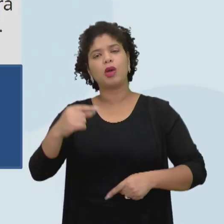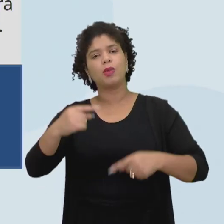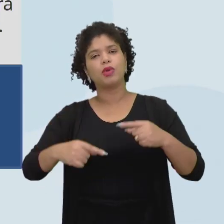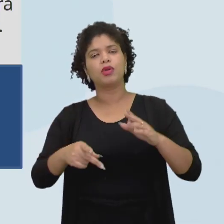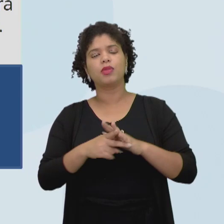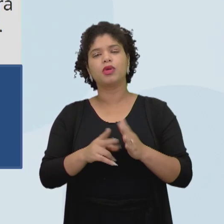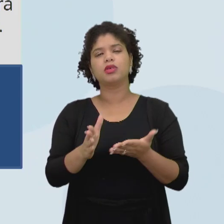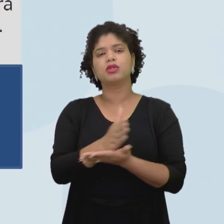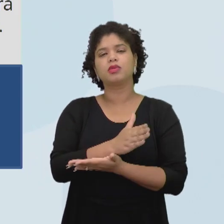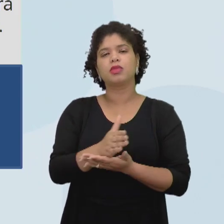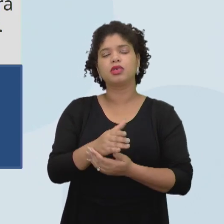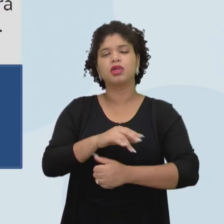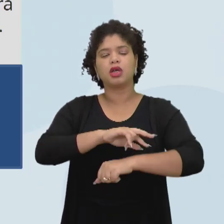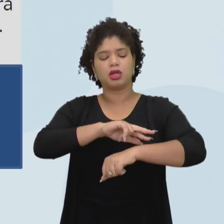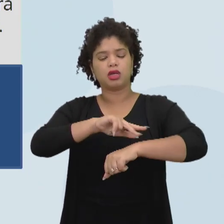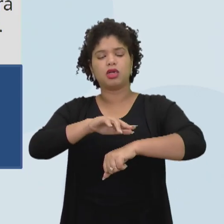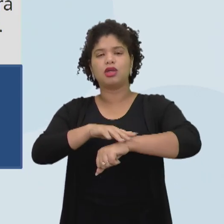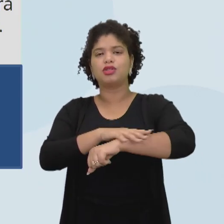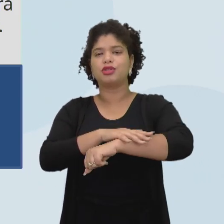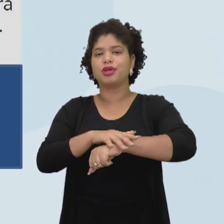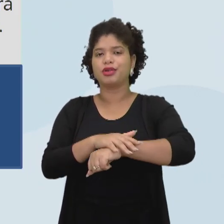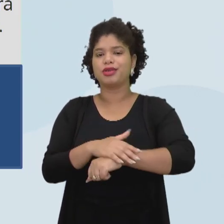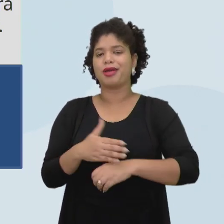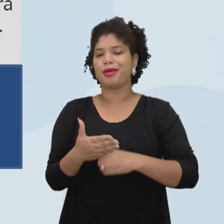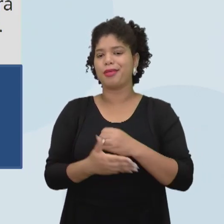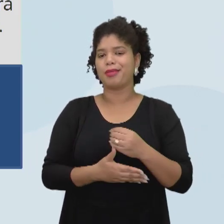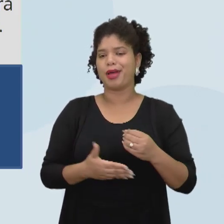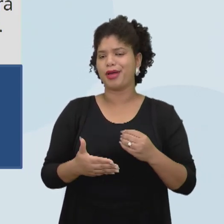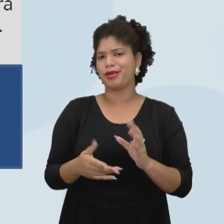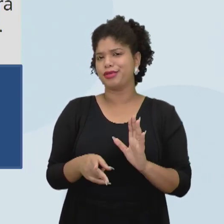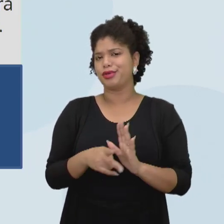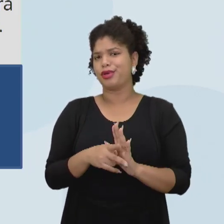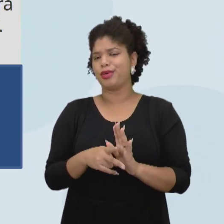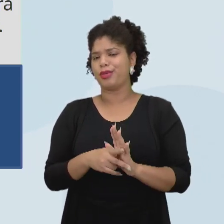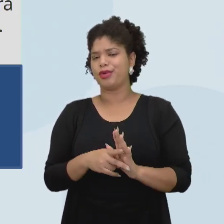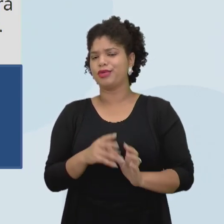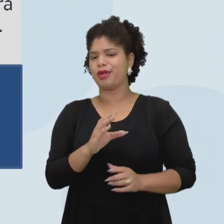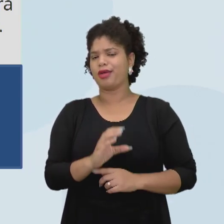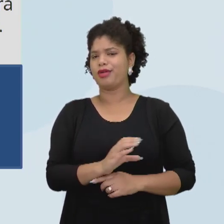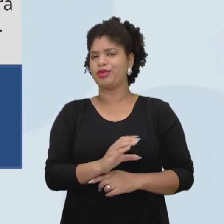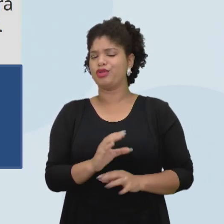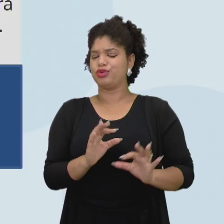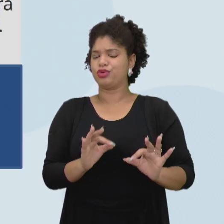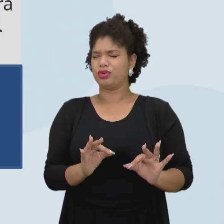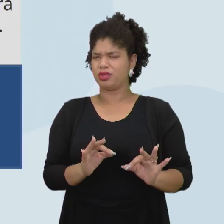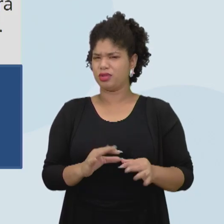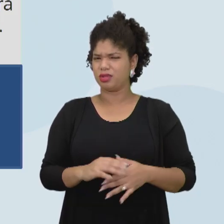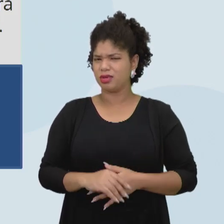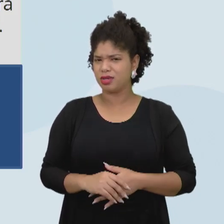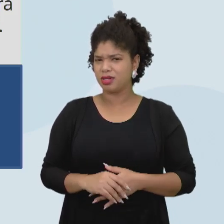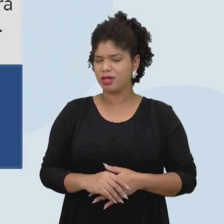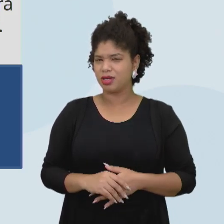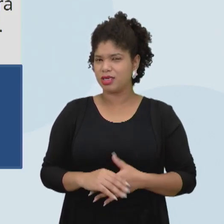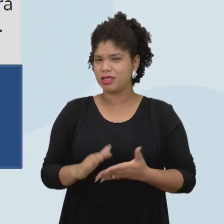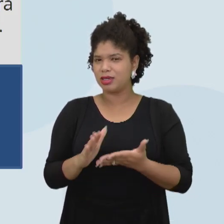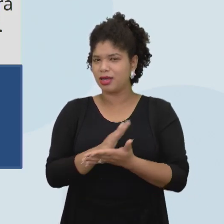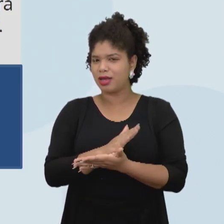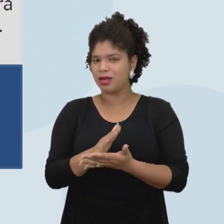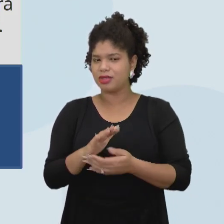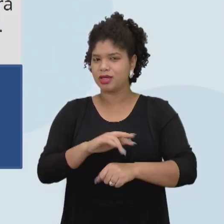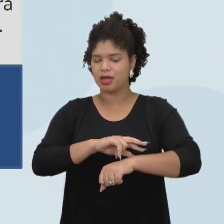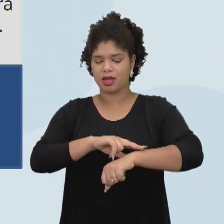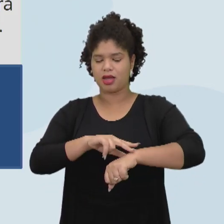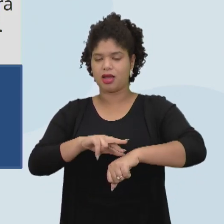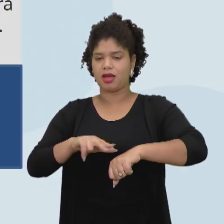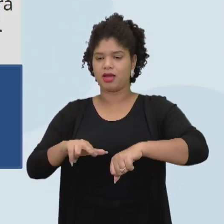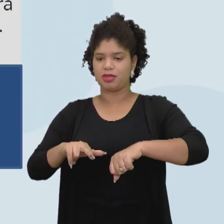racial se baseia nos princípios cristãos do que é justo e razoável. Para um pouquinho. Segregação racial. Já estou dizendo